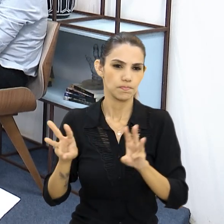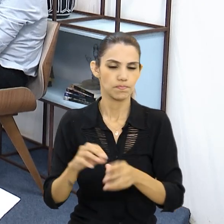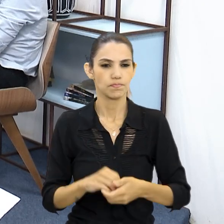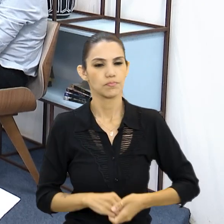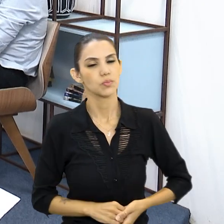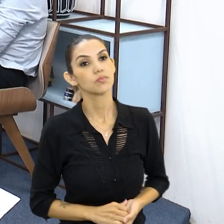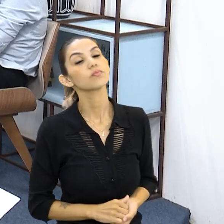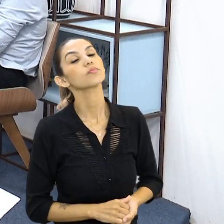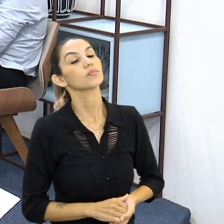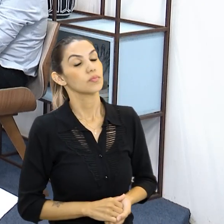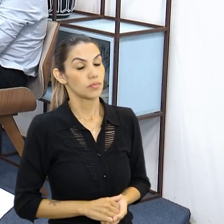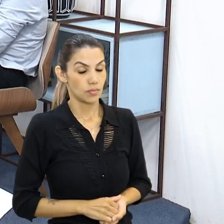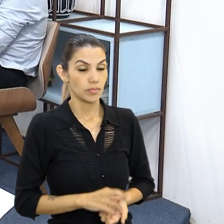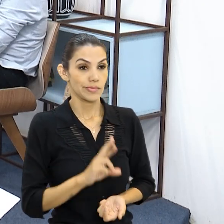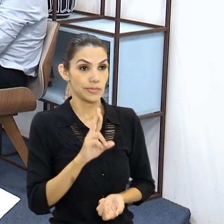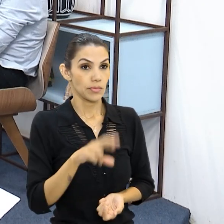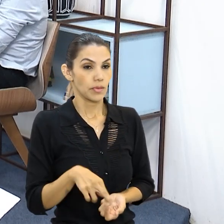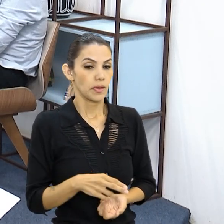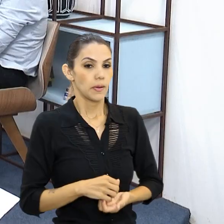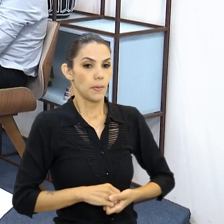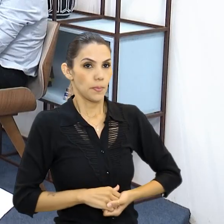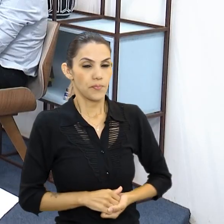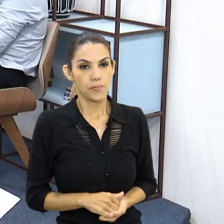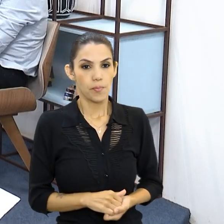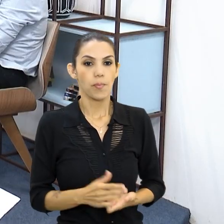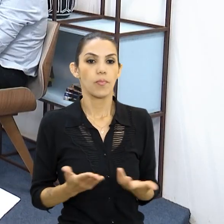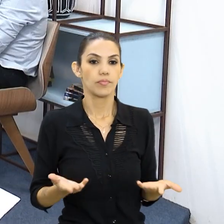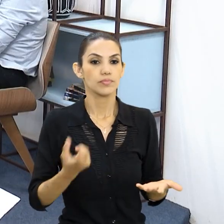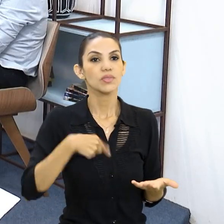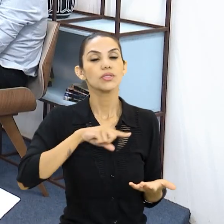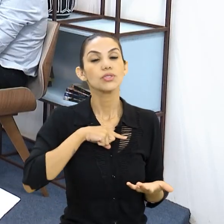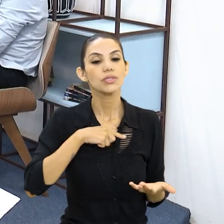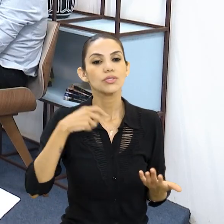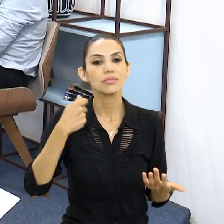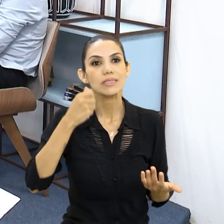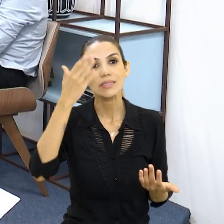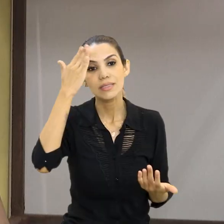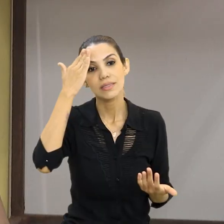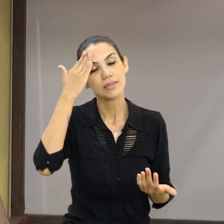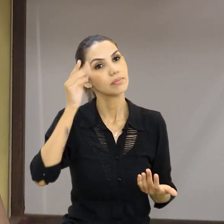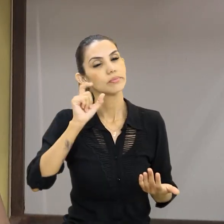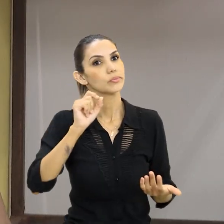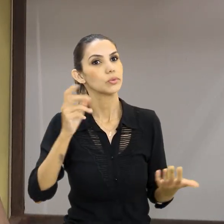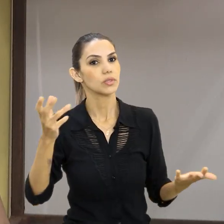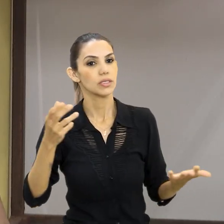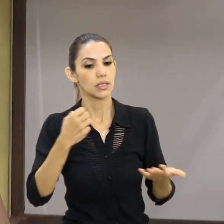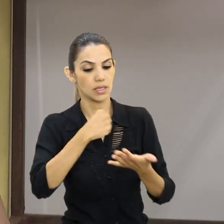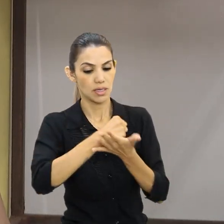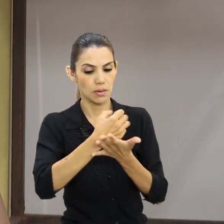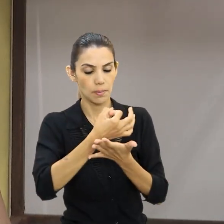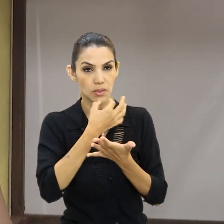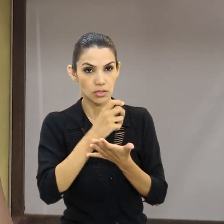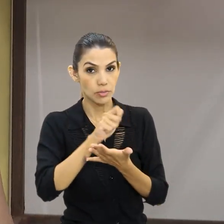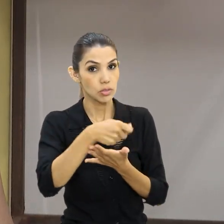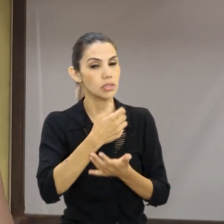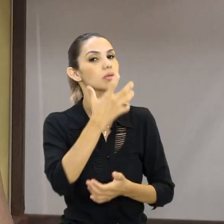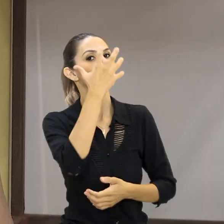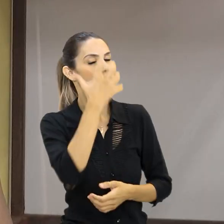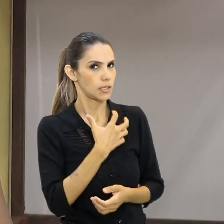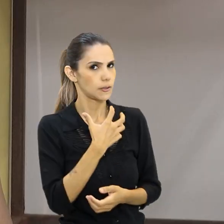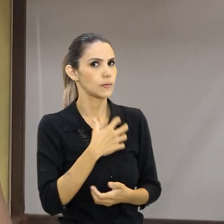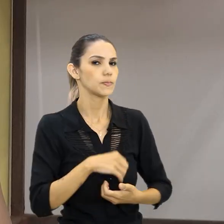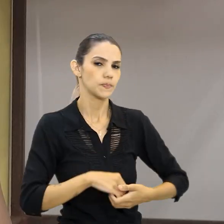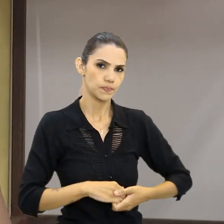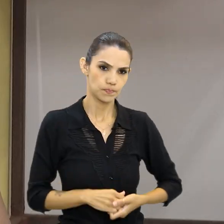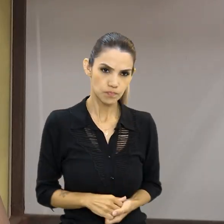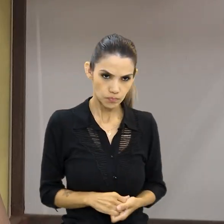Exatamente. É bom a gente entender, né, que medicamento é coisa séria. Com certeza.